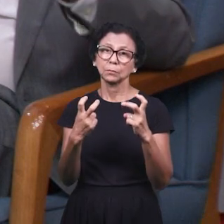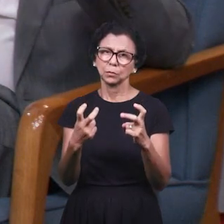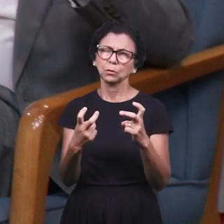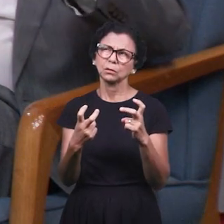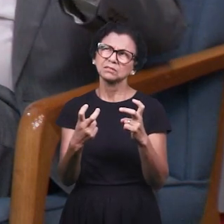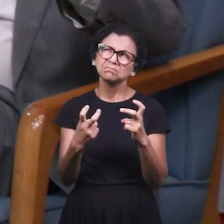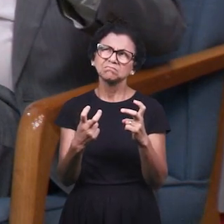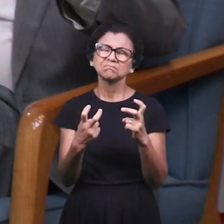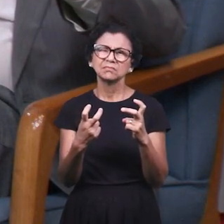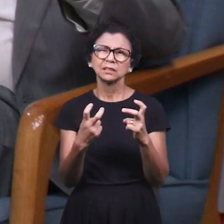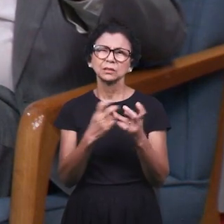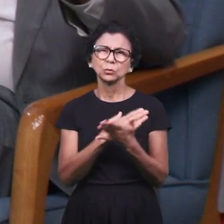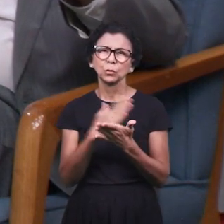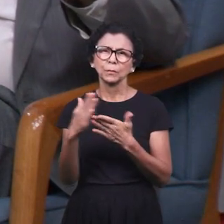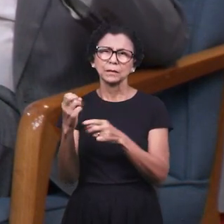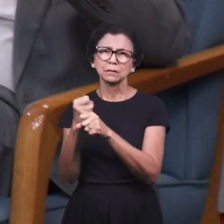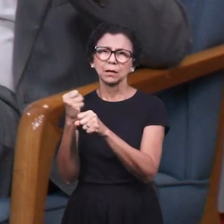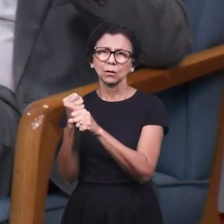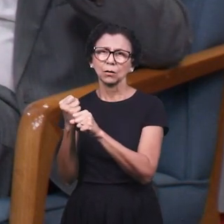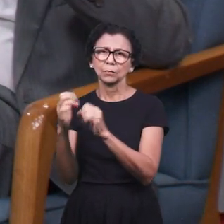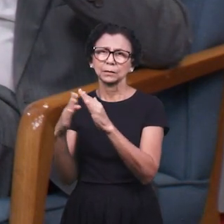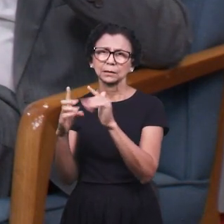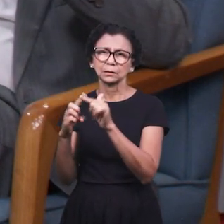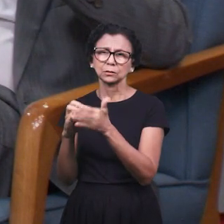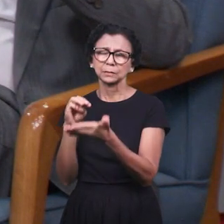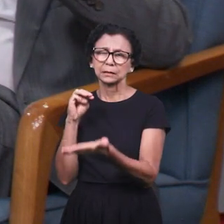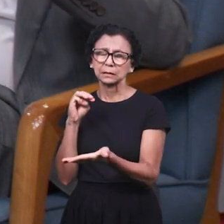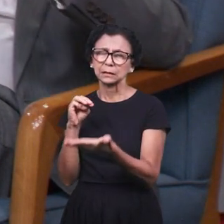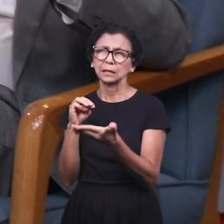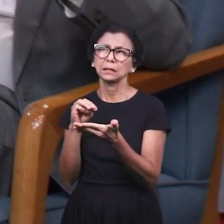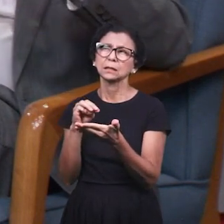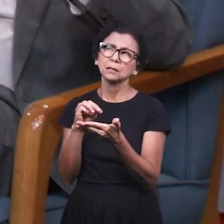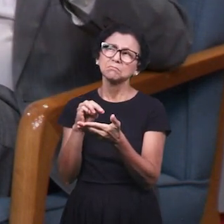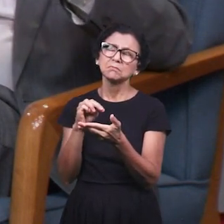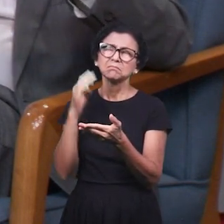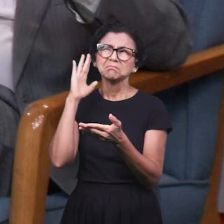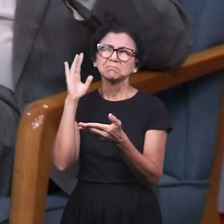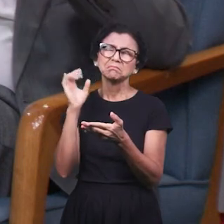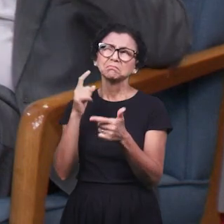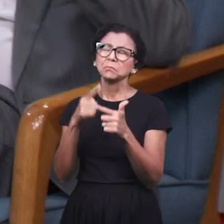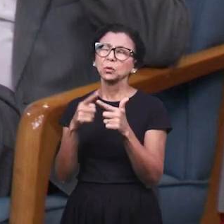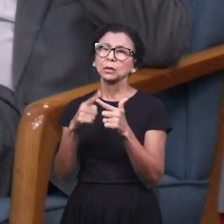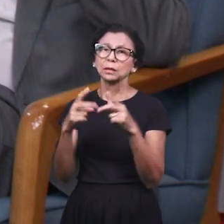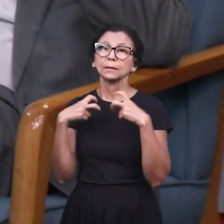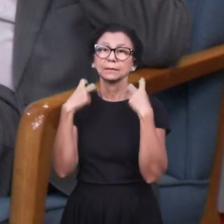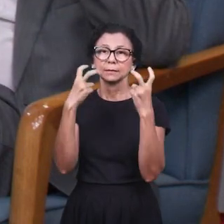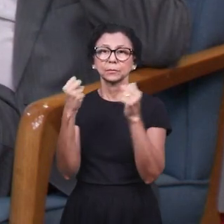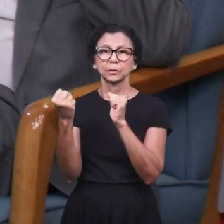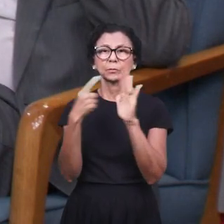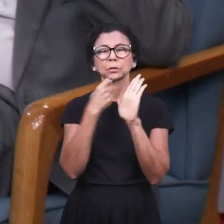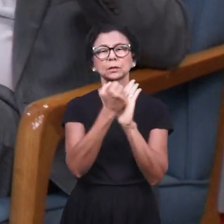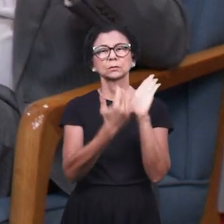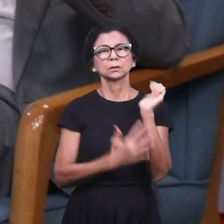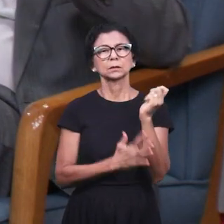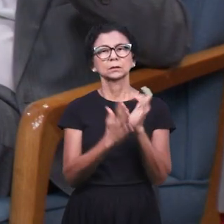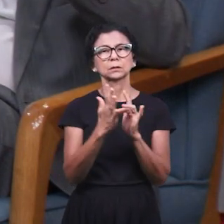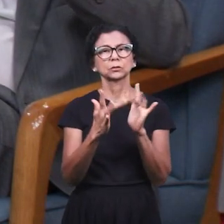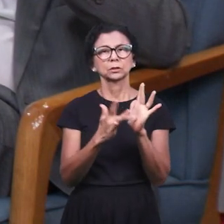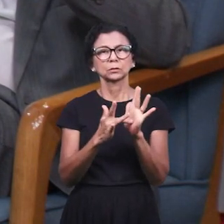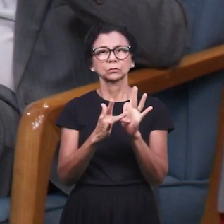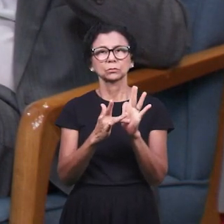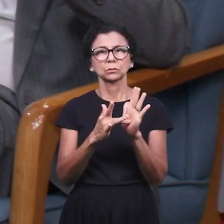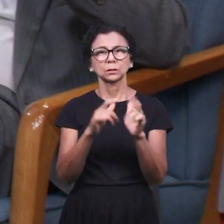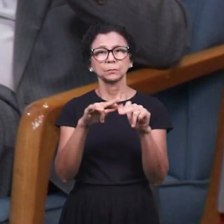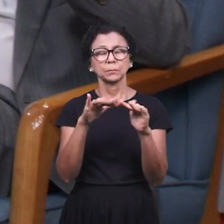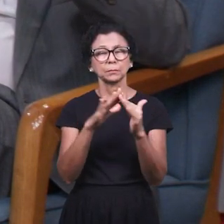bem, mas o Senhor nos mandou clamar pelo sangue de Jesus. E depois o Senhor foi nos mostrando na palavra todo o significado